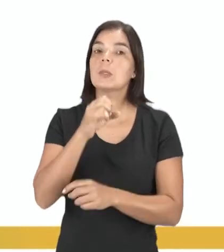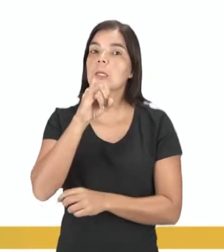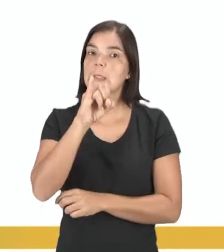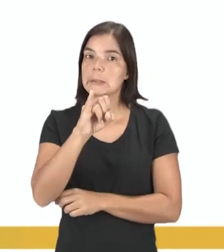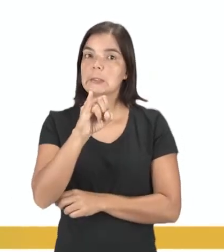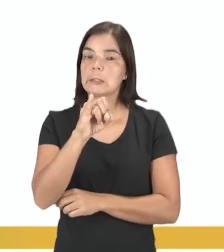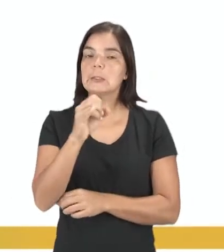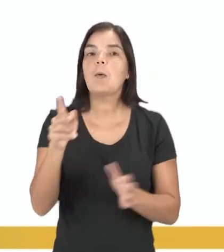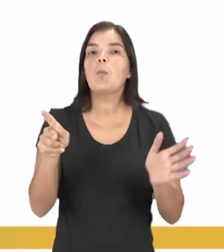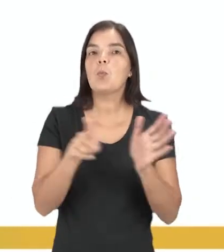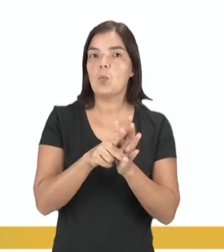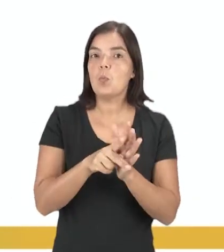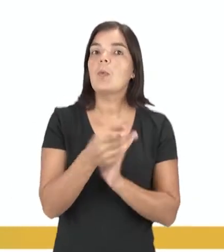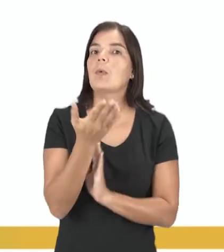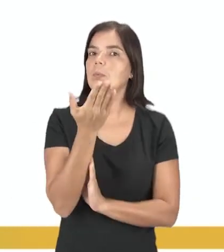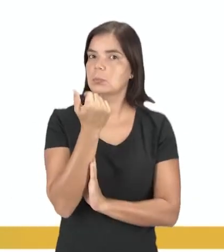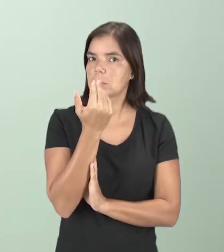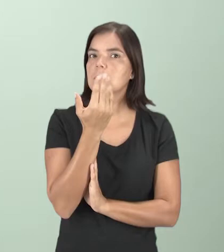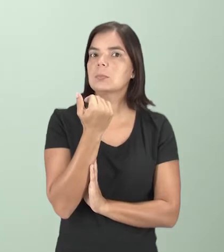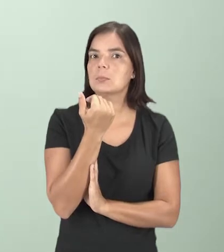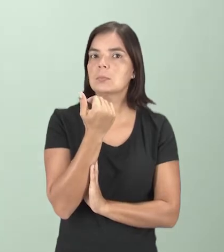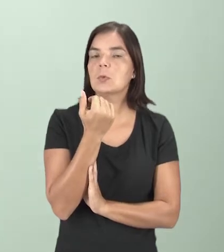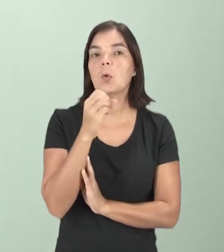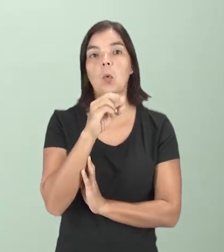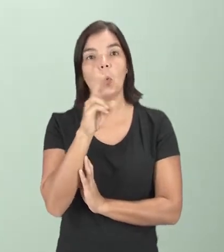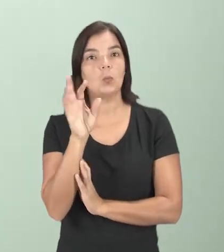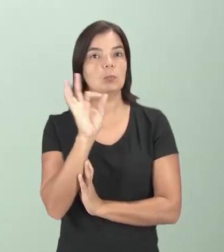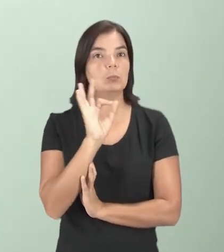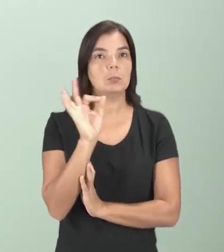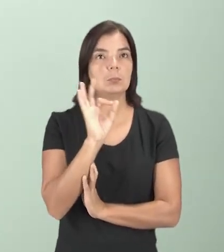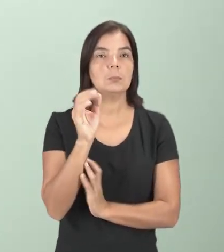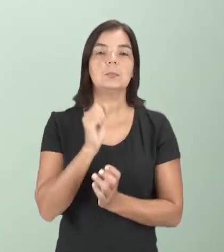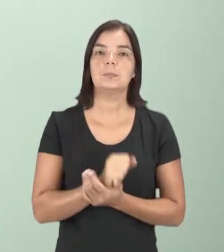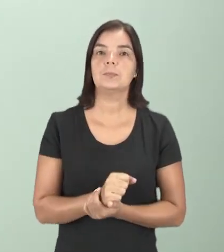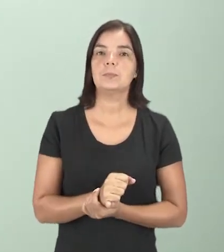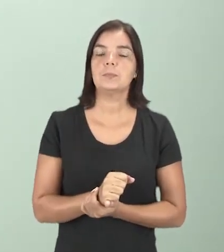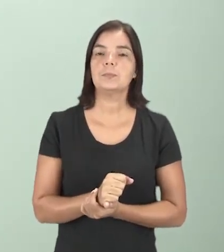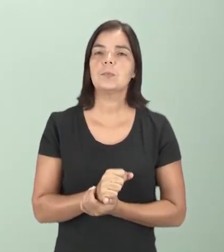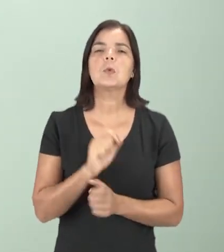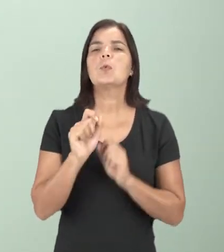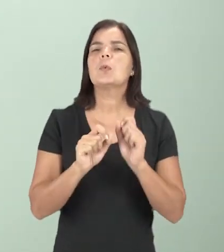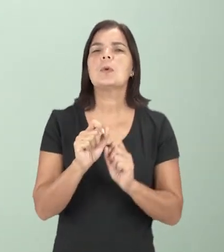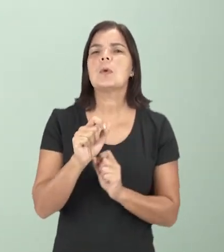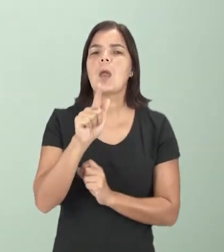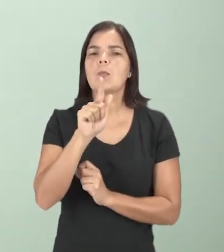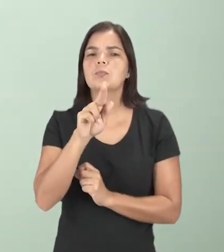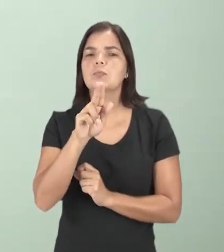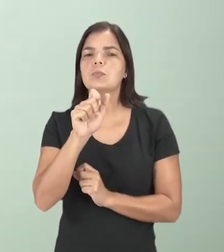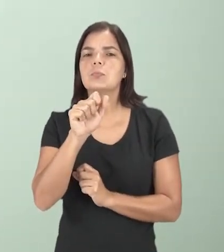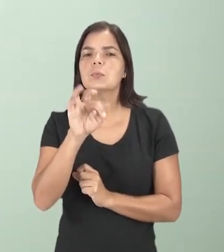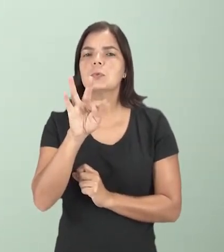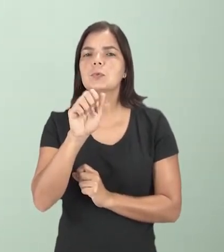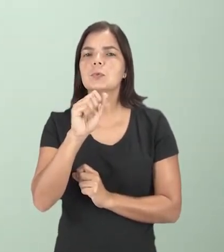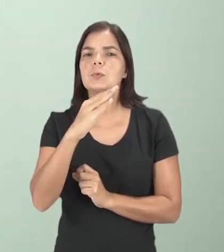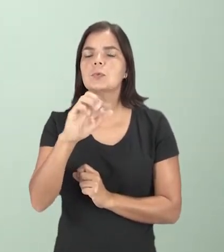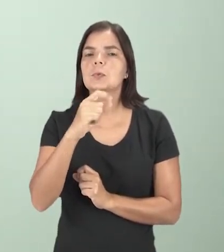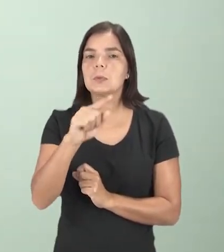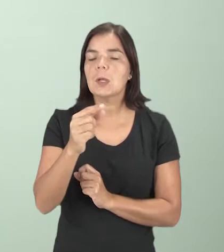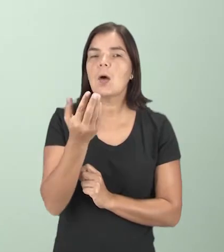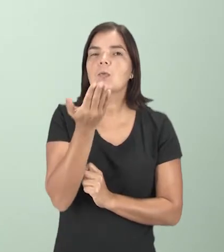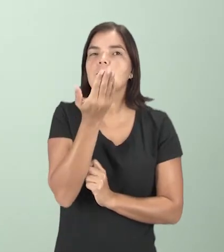está apropriado para o seu consumo ou não. Então, a gustação. Quando nos referimos